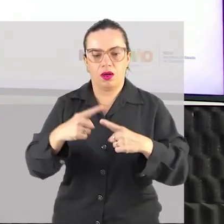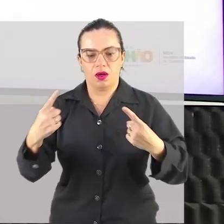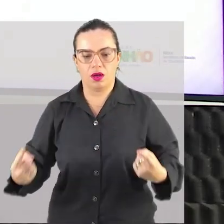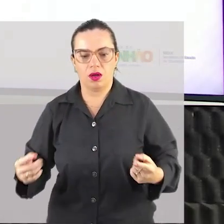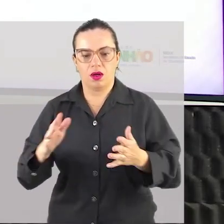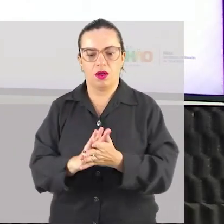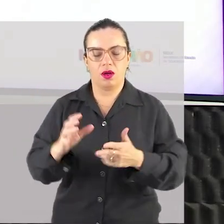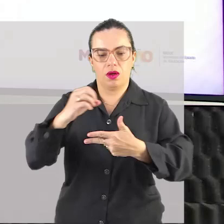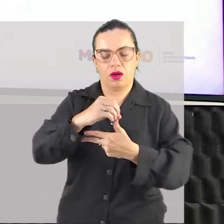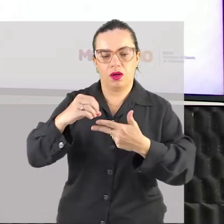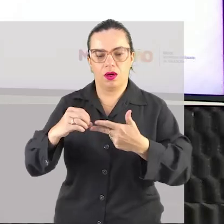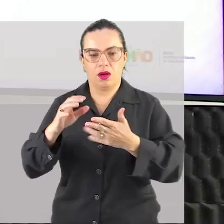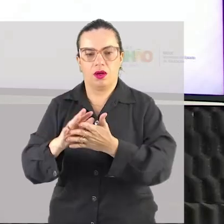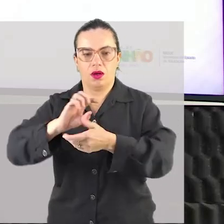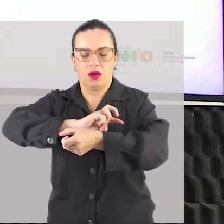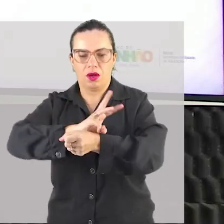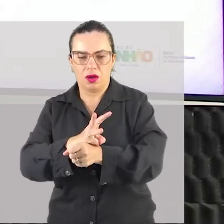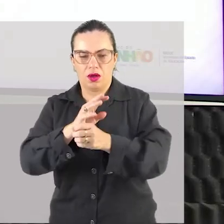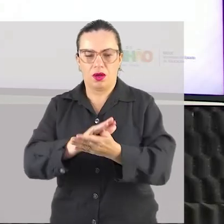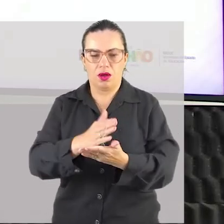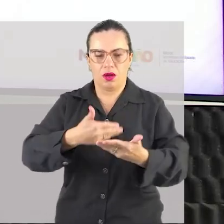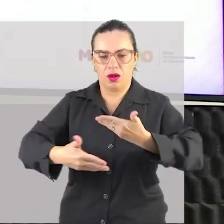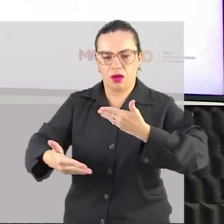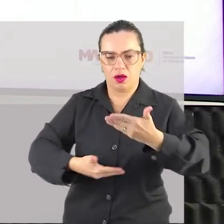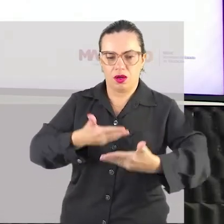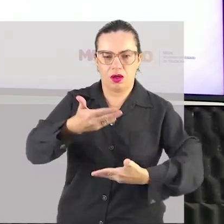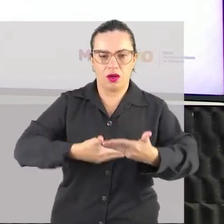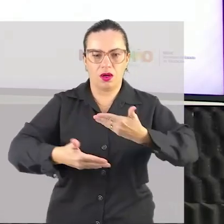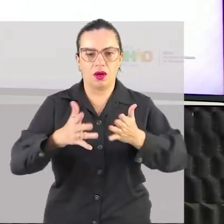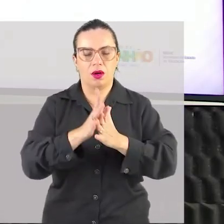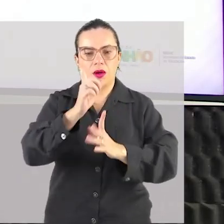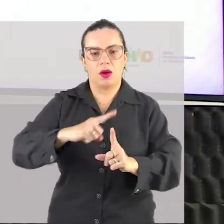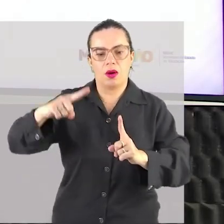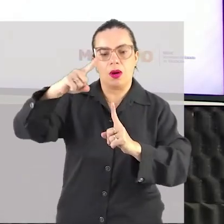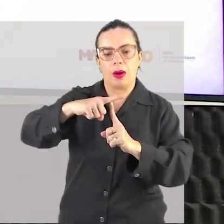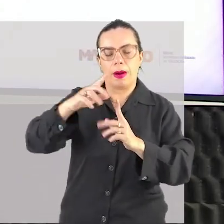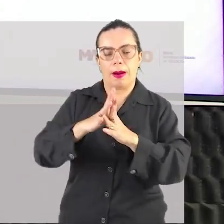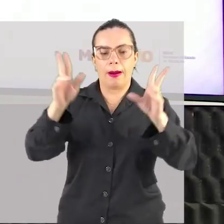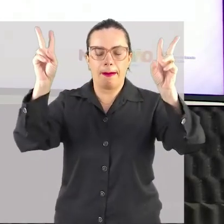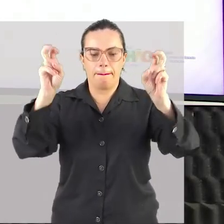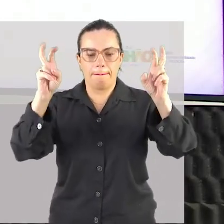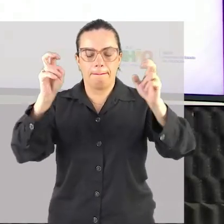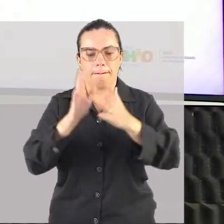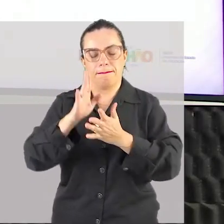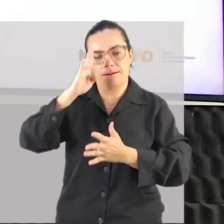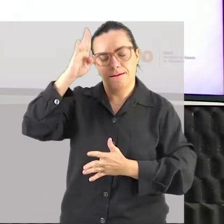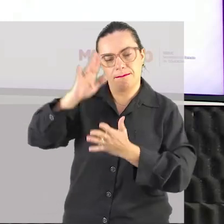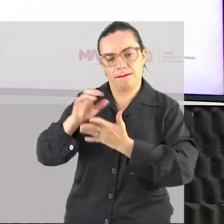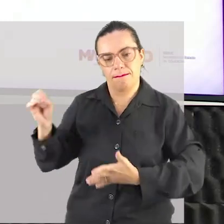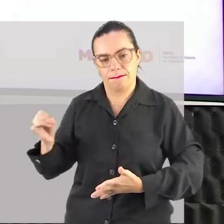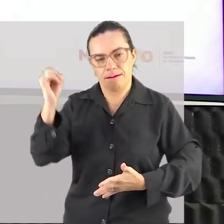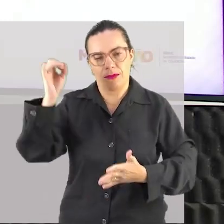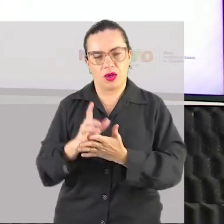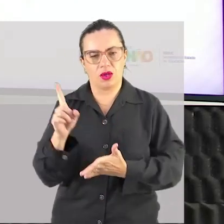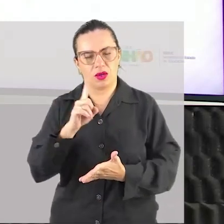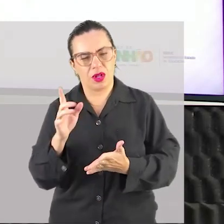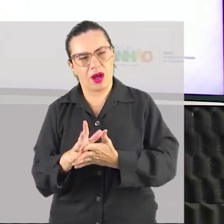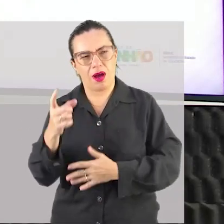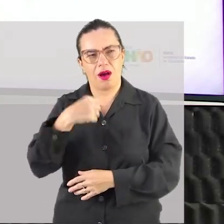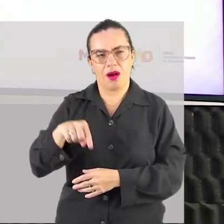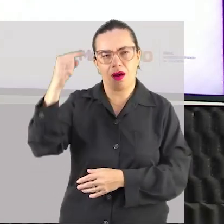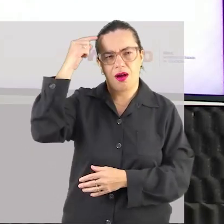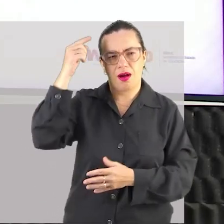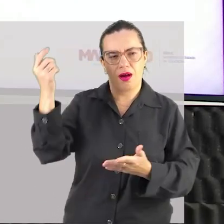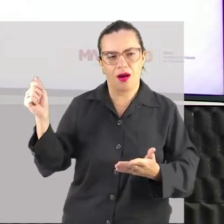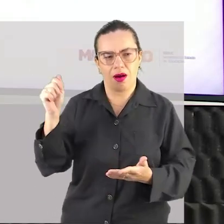aema eles andam conversando muito do ponto de vista desses tipos de assuntos que são prioritários não dá para pensar na prova da